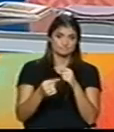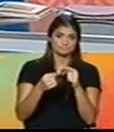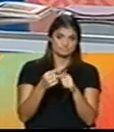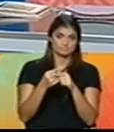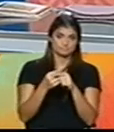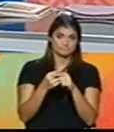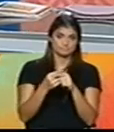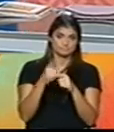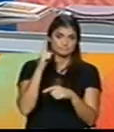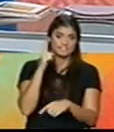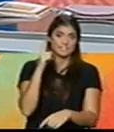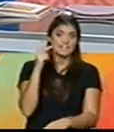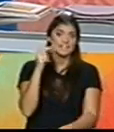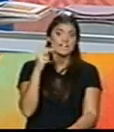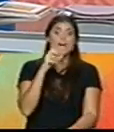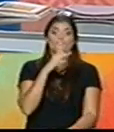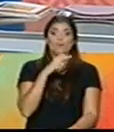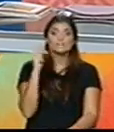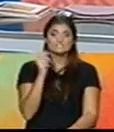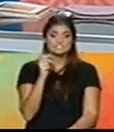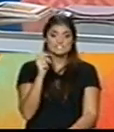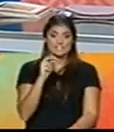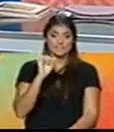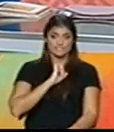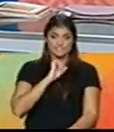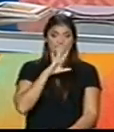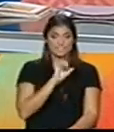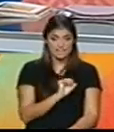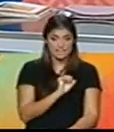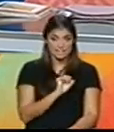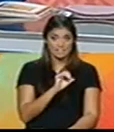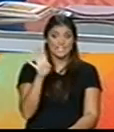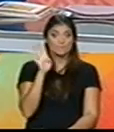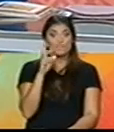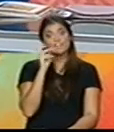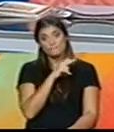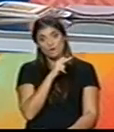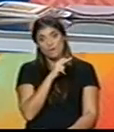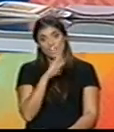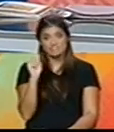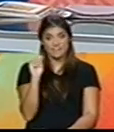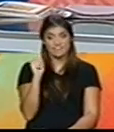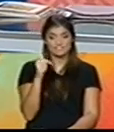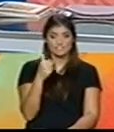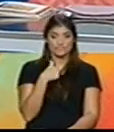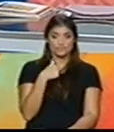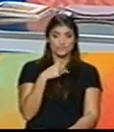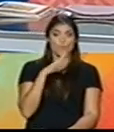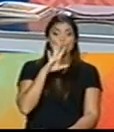já é trisavó da minha filha, já é fiquei da minha Tetra. Neta, da minha Tetra, neta. A avó da neta. É, eu tenho quatro